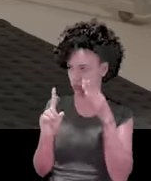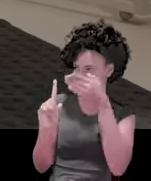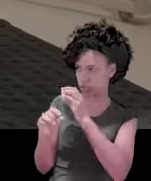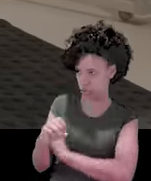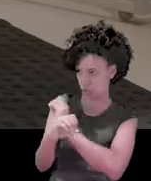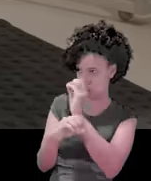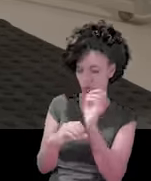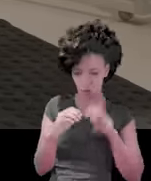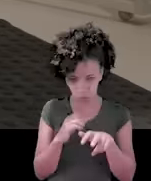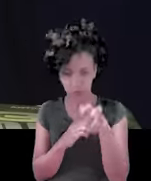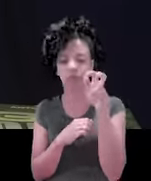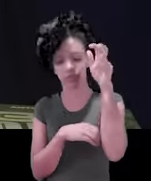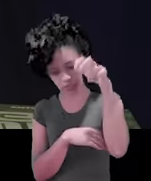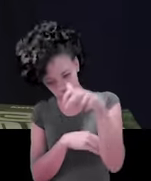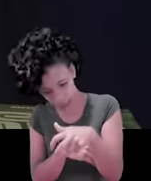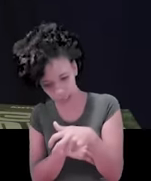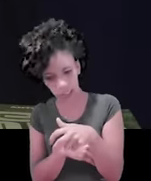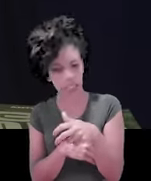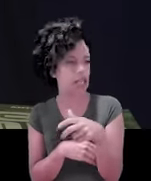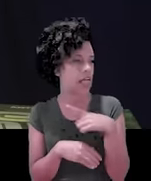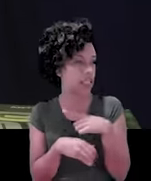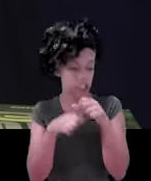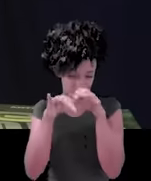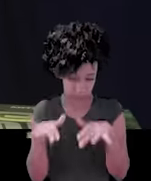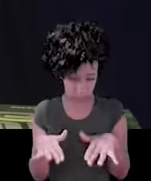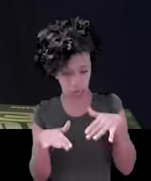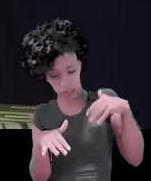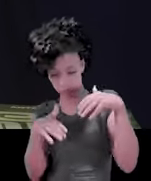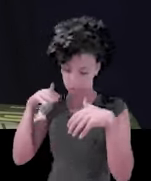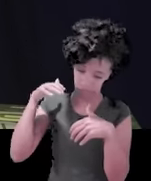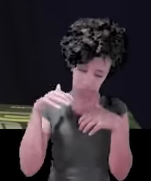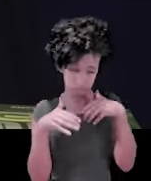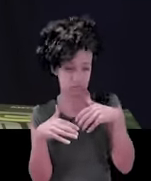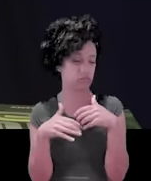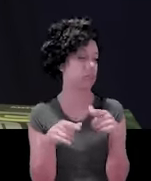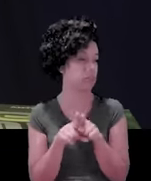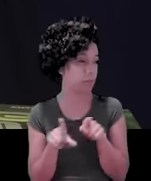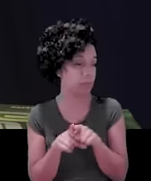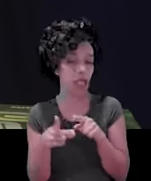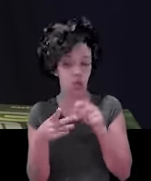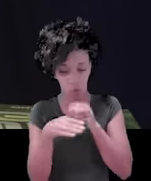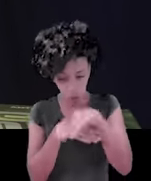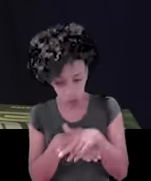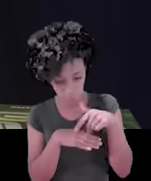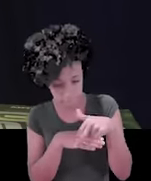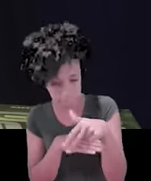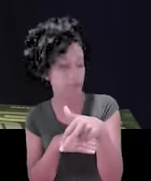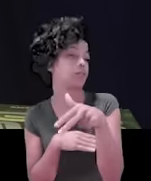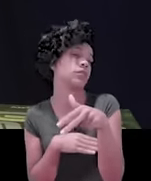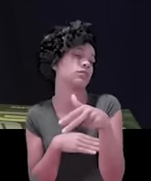subir de novo desse de novo comprei um alagado enorme tive que passar por ele encontrei um rim para